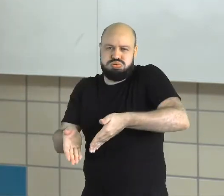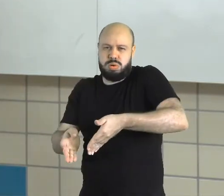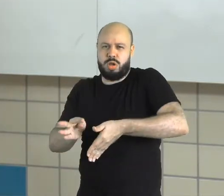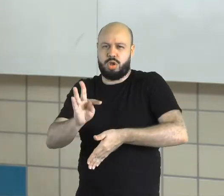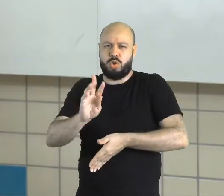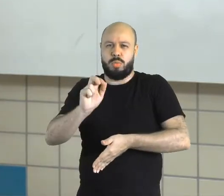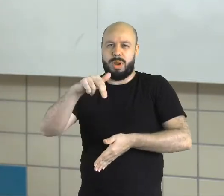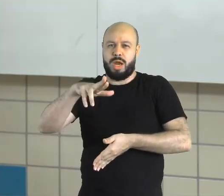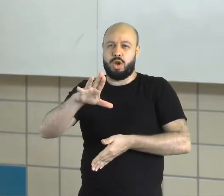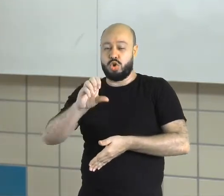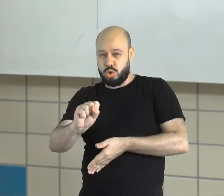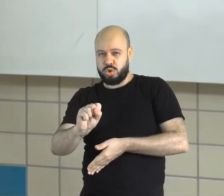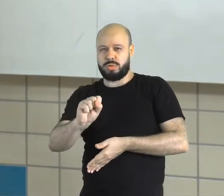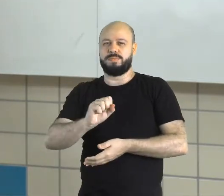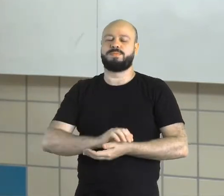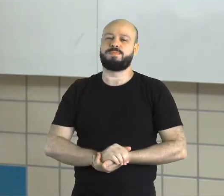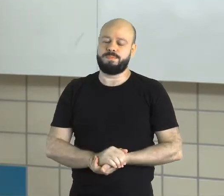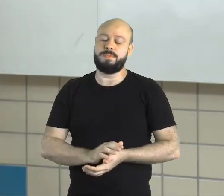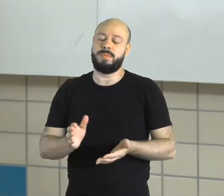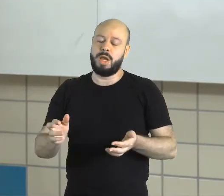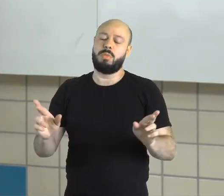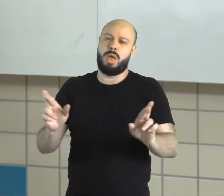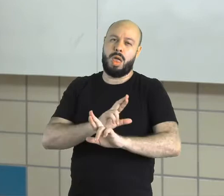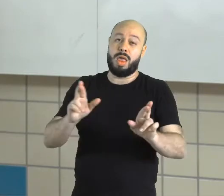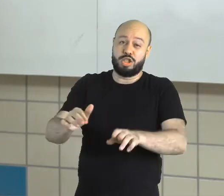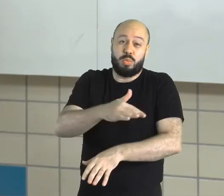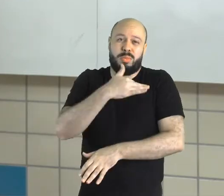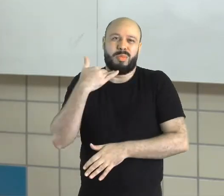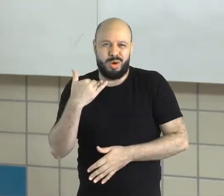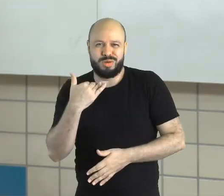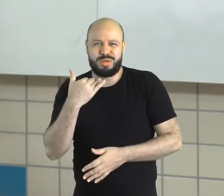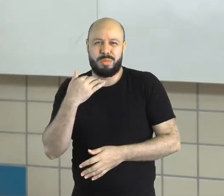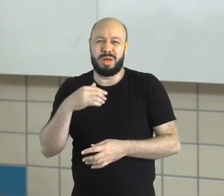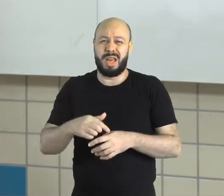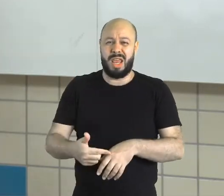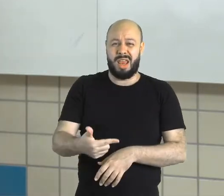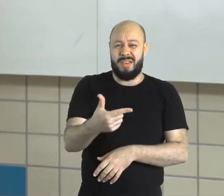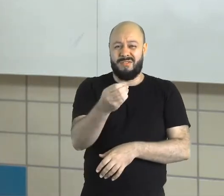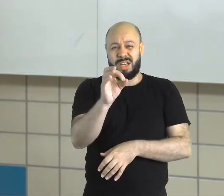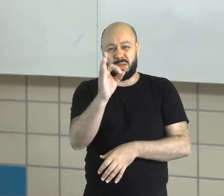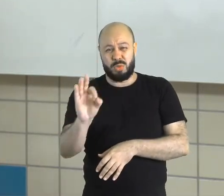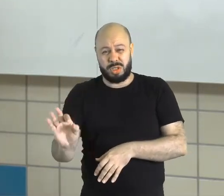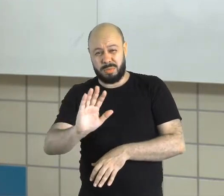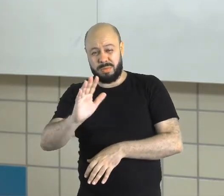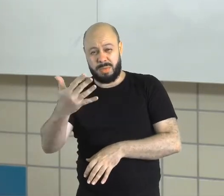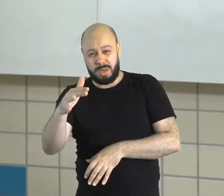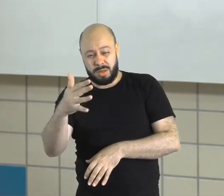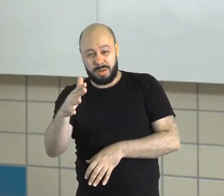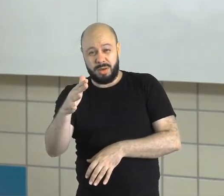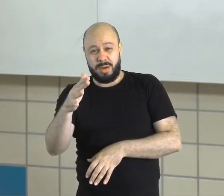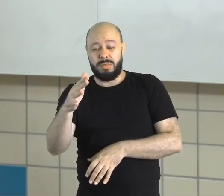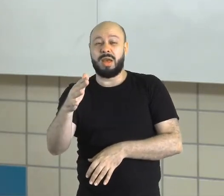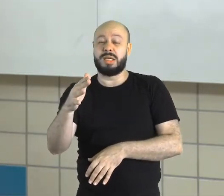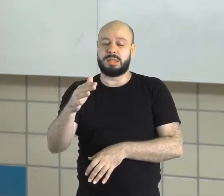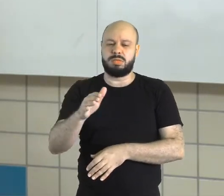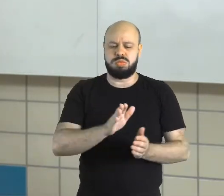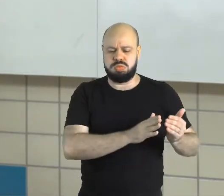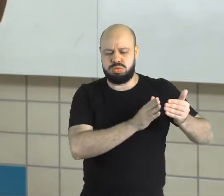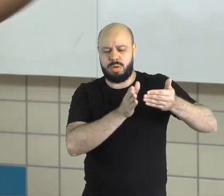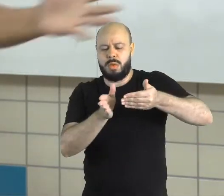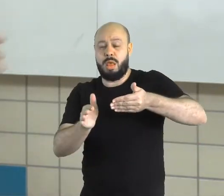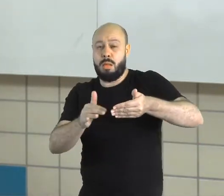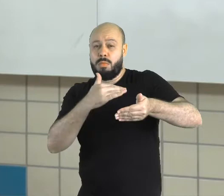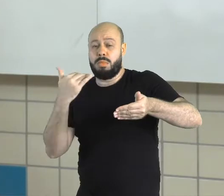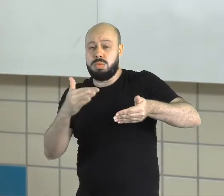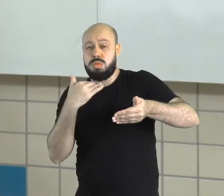negreiros ou navios tumbeiros estavam relacionados à morte. Cerca de 20% dos escravos que vinham nesses navios negreiros, eles